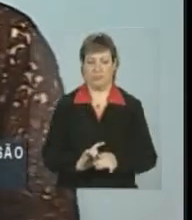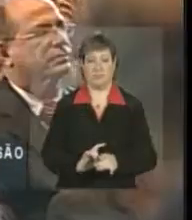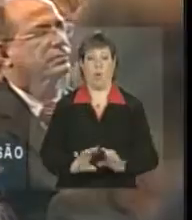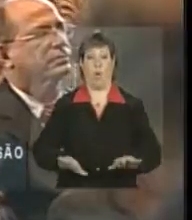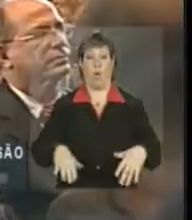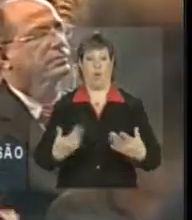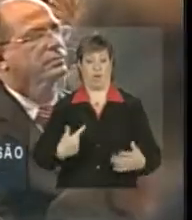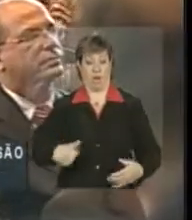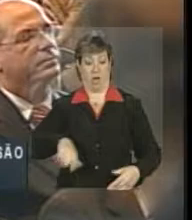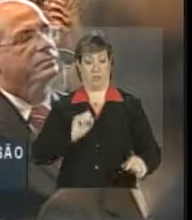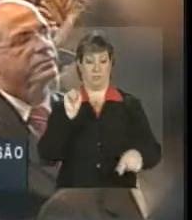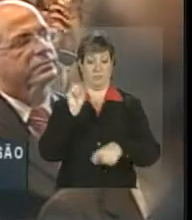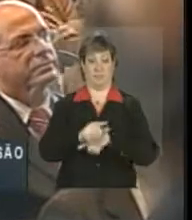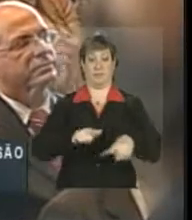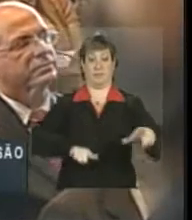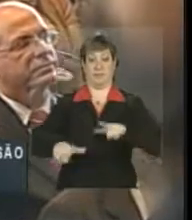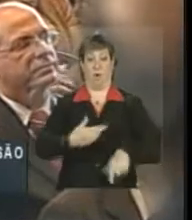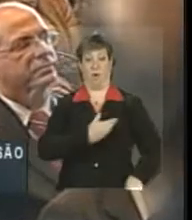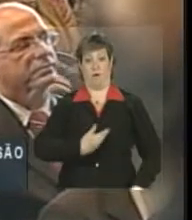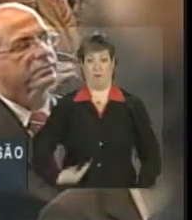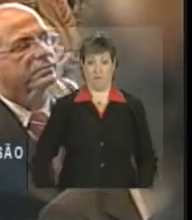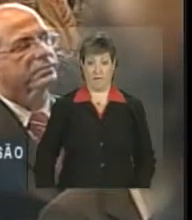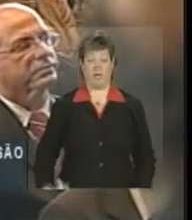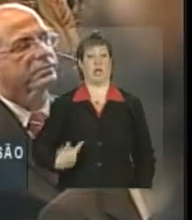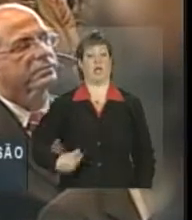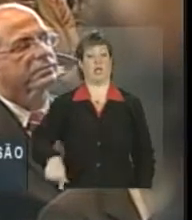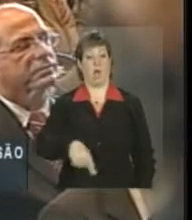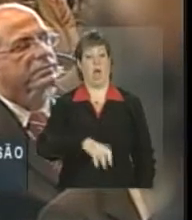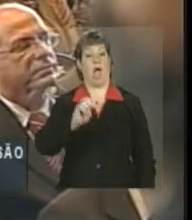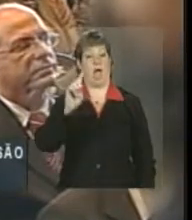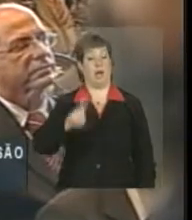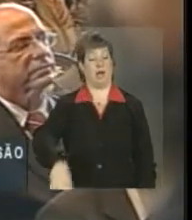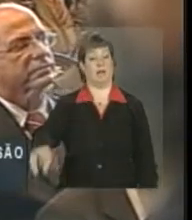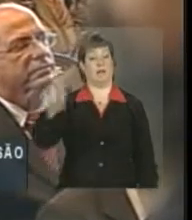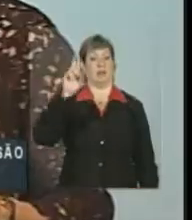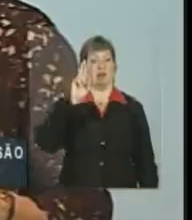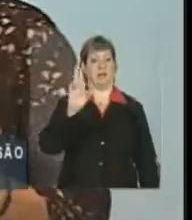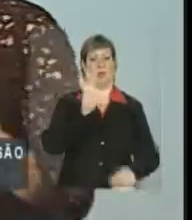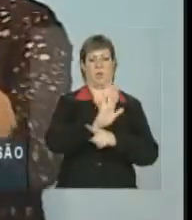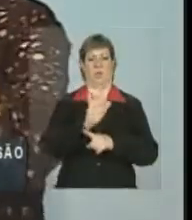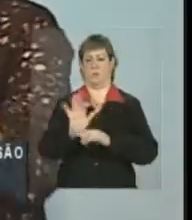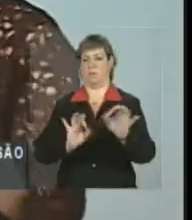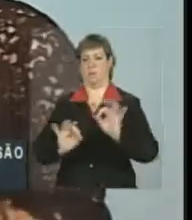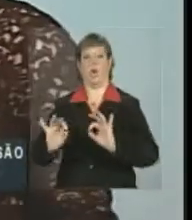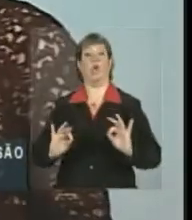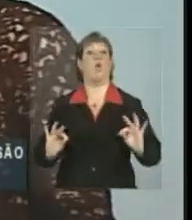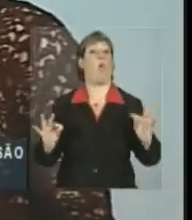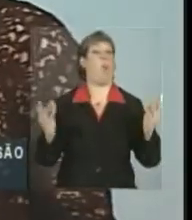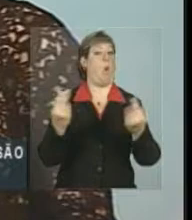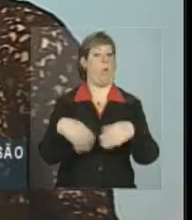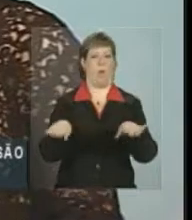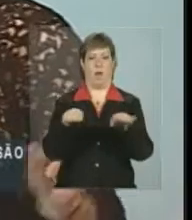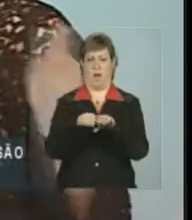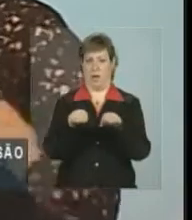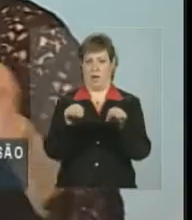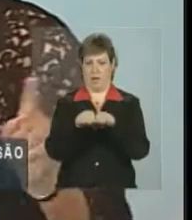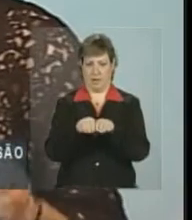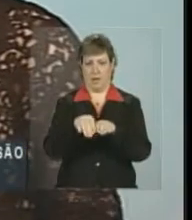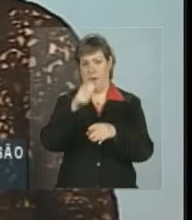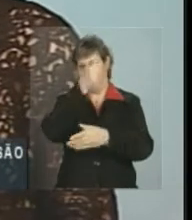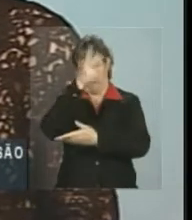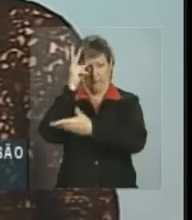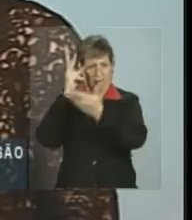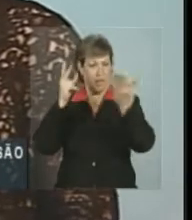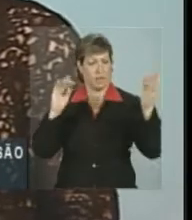assume o governo, nós somos governantes para todos os prefeitos,